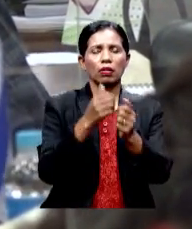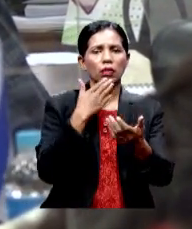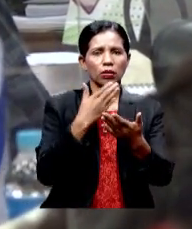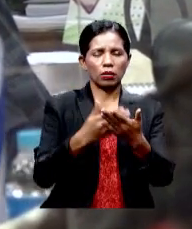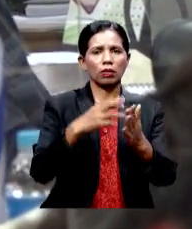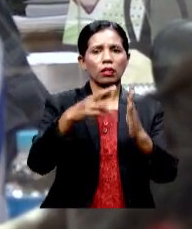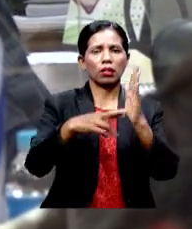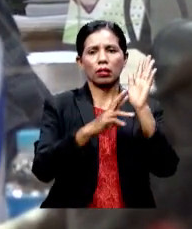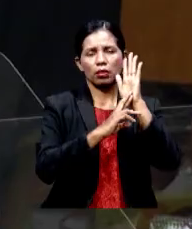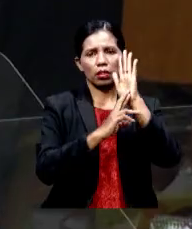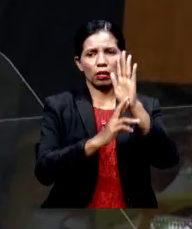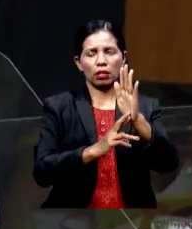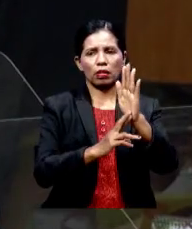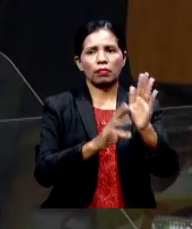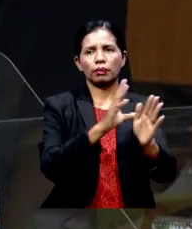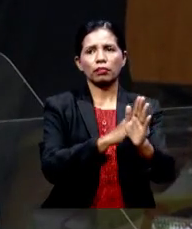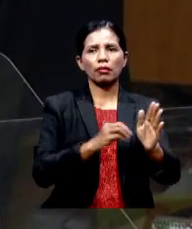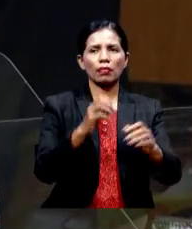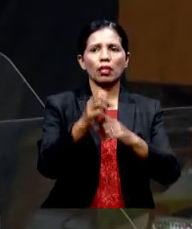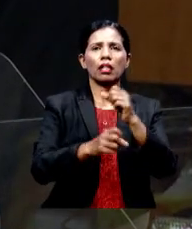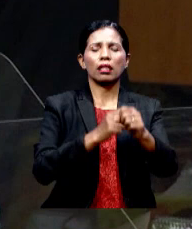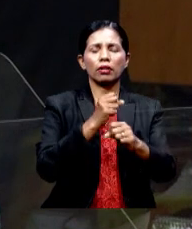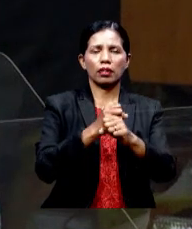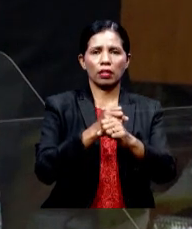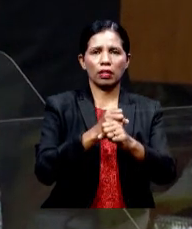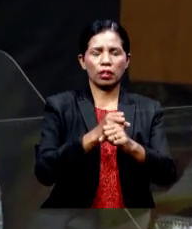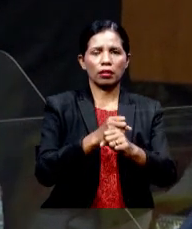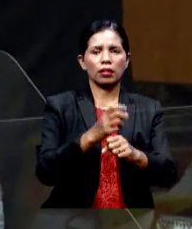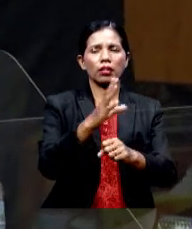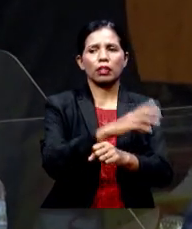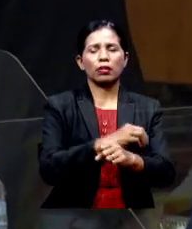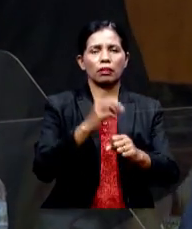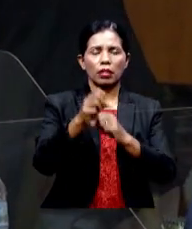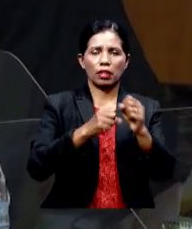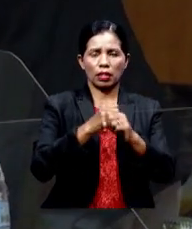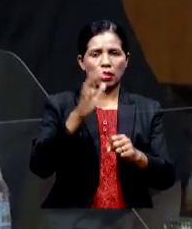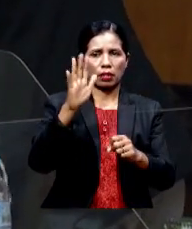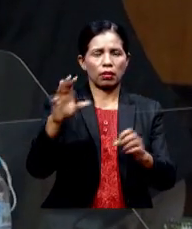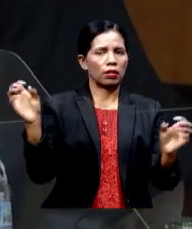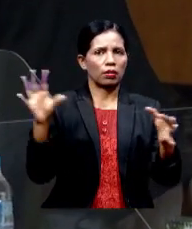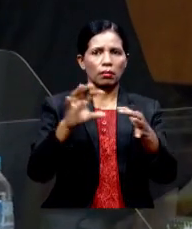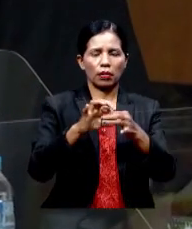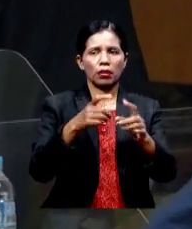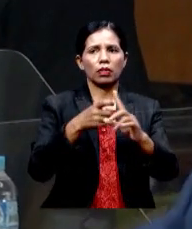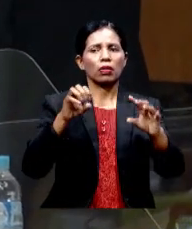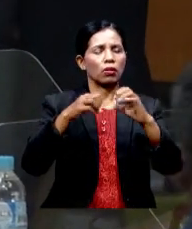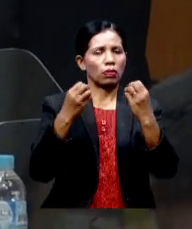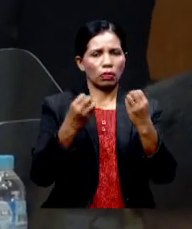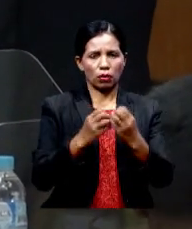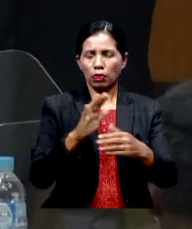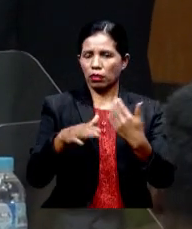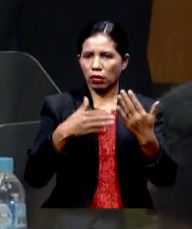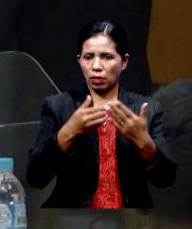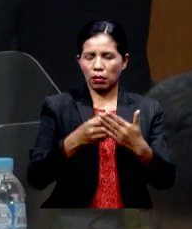princípio representação proporcional, ba período tuir duração legislatura nian, nebe laos membro husi órgão soberania,